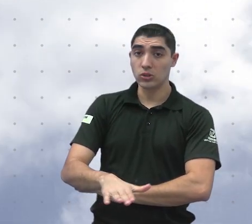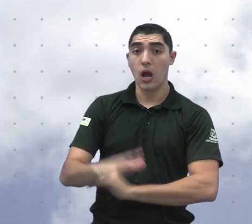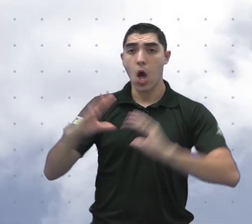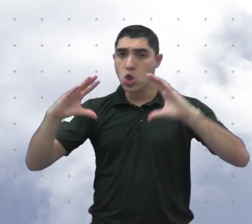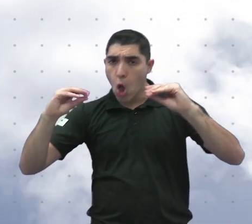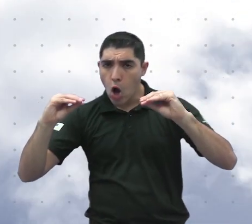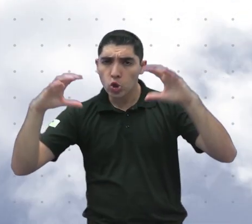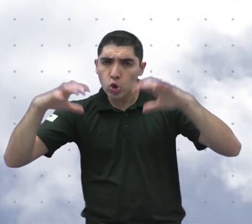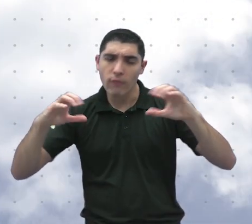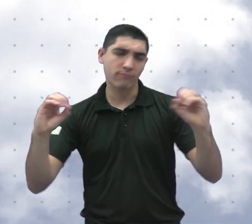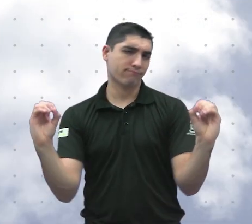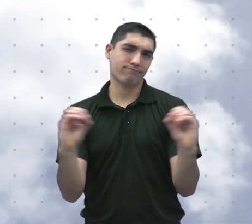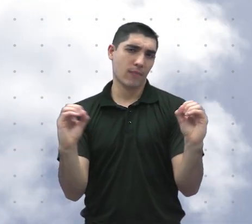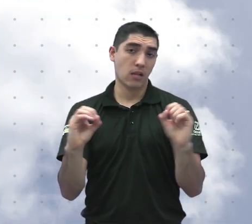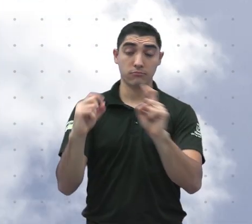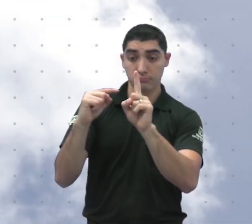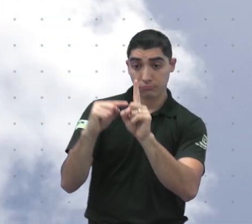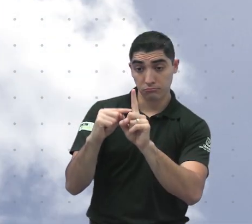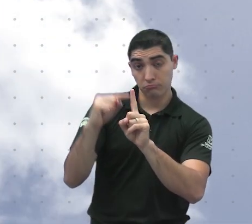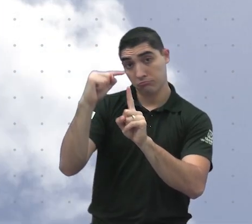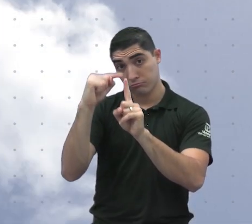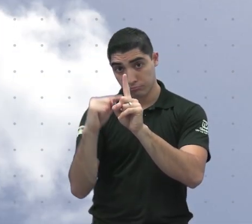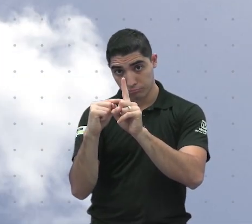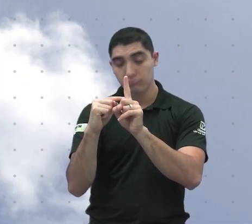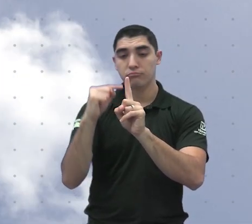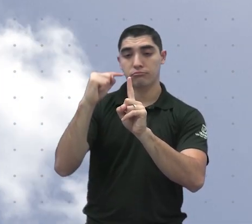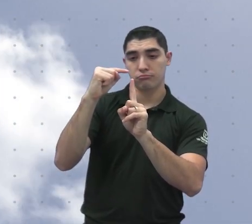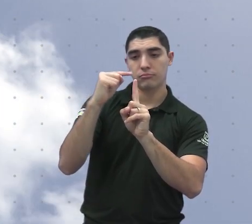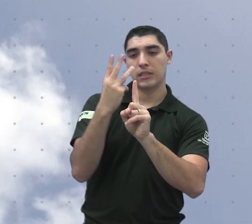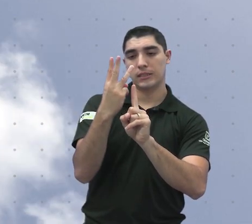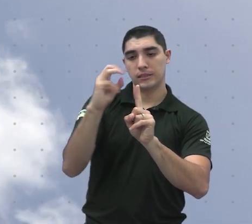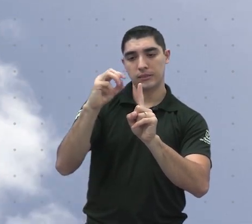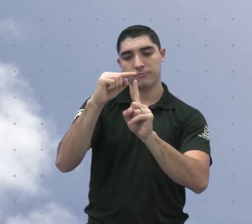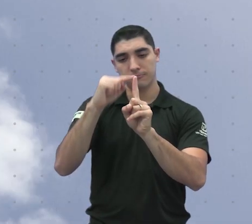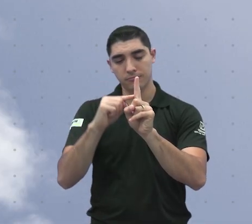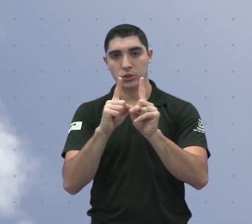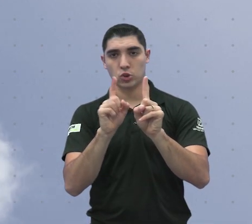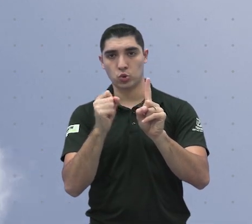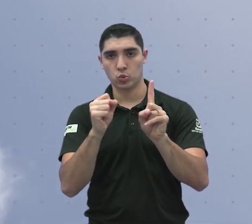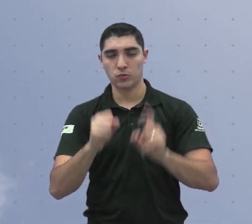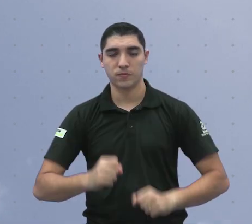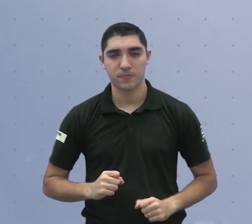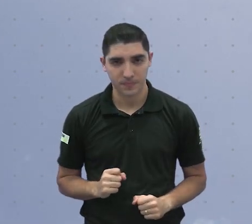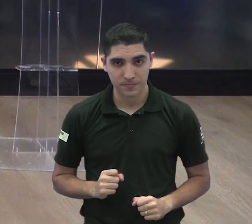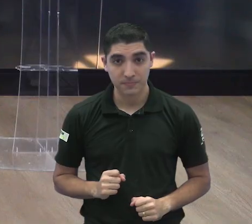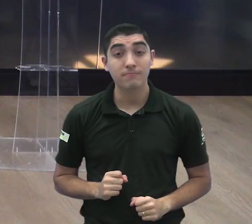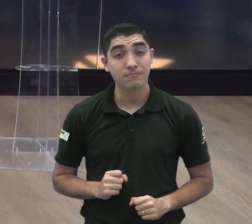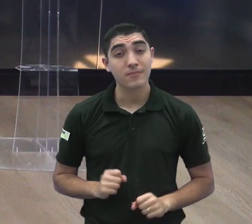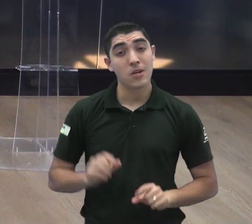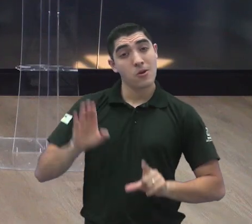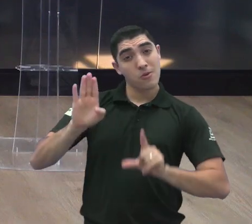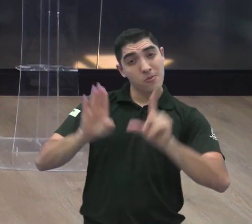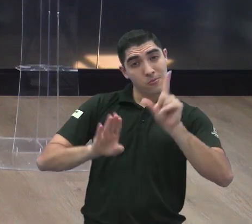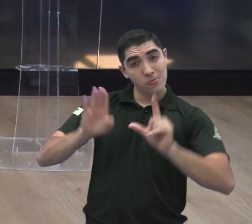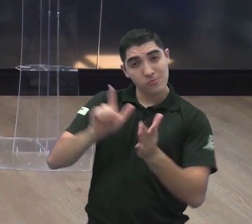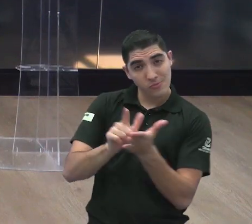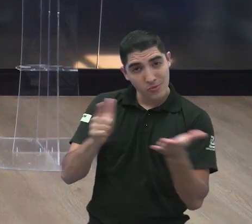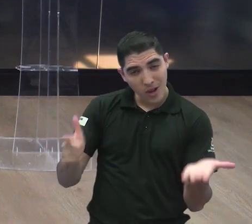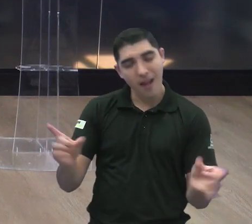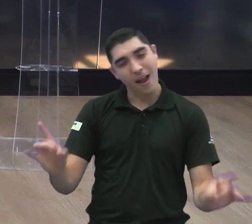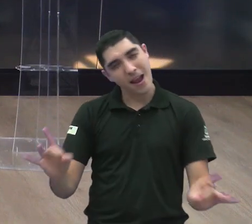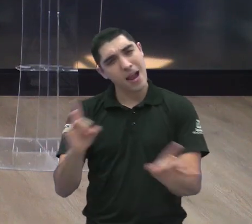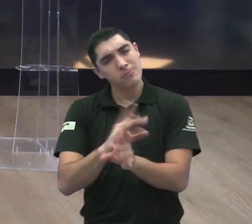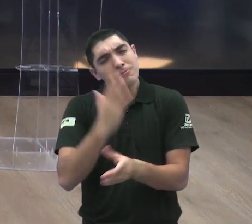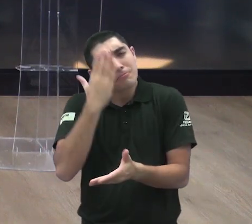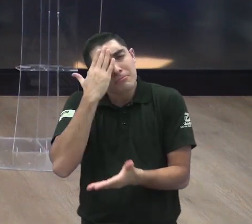tarde. À noite não chove. Temperaturas que variam entre 30 e 18 graus. Fim do Boletim Legislativo